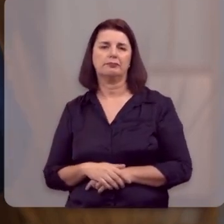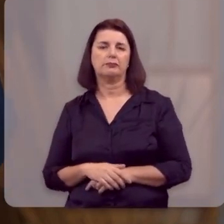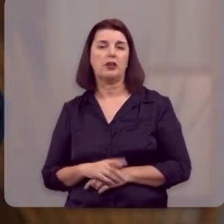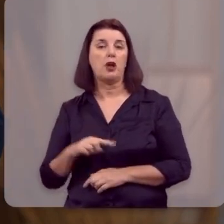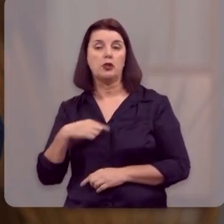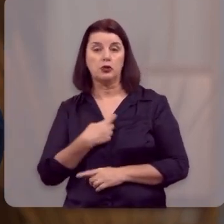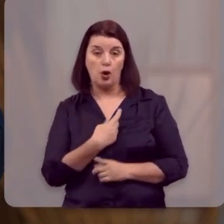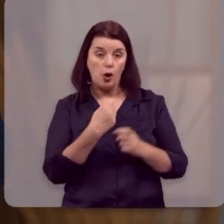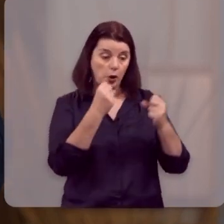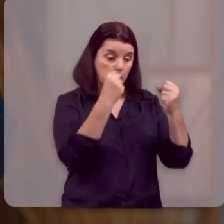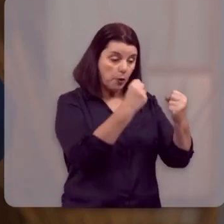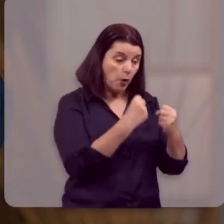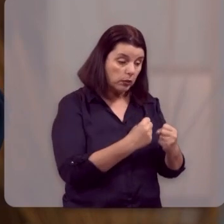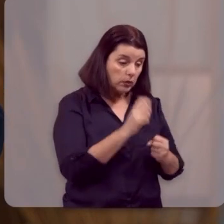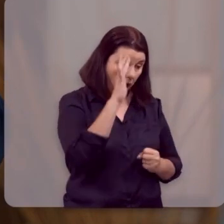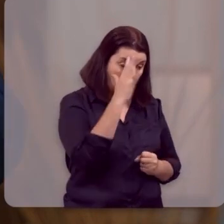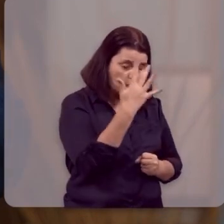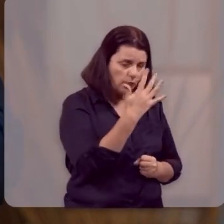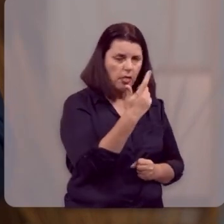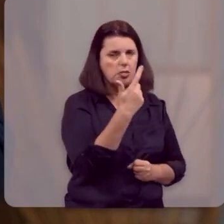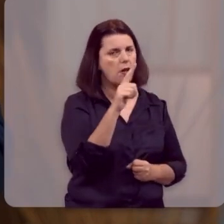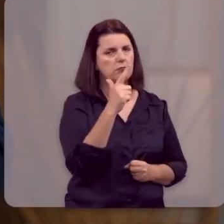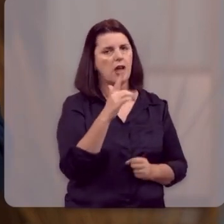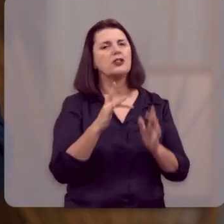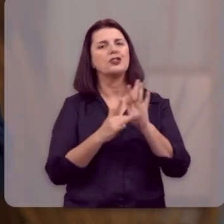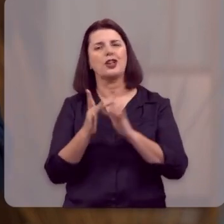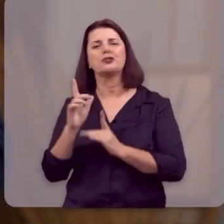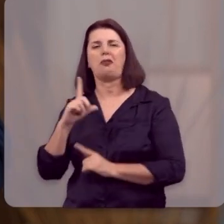Nós não temos poder para resolver o problema, Ele tem.